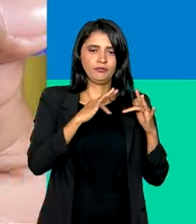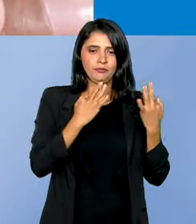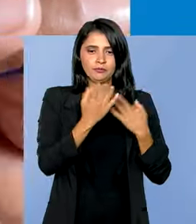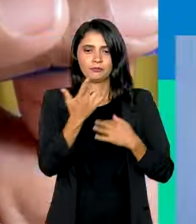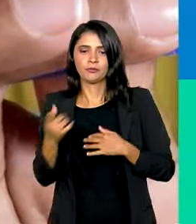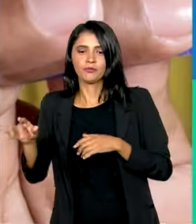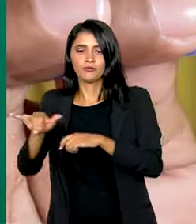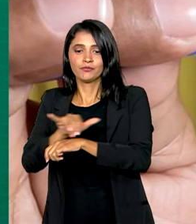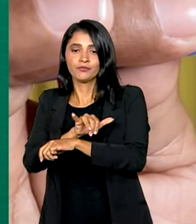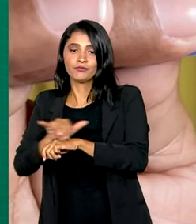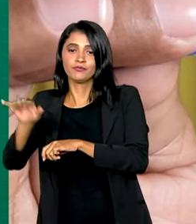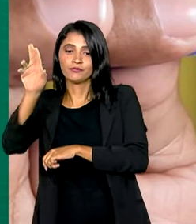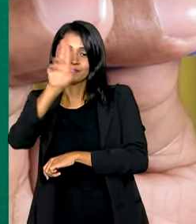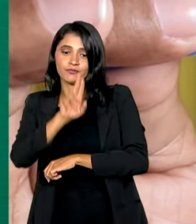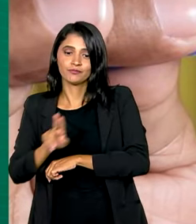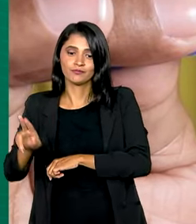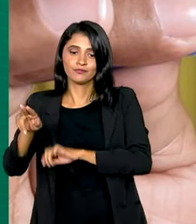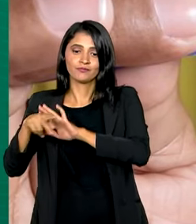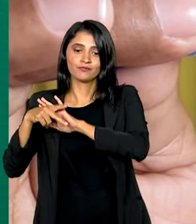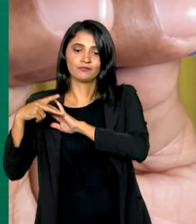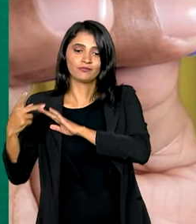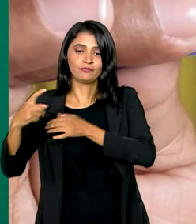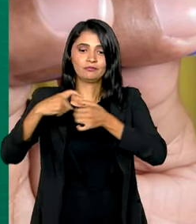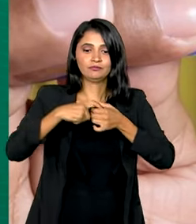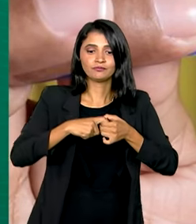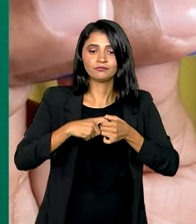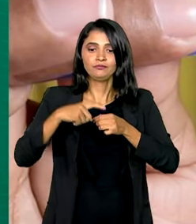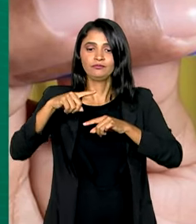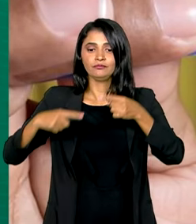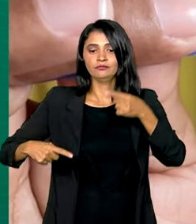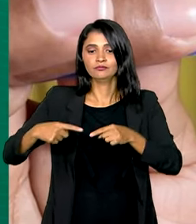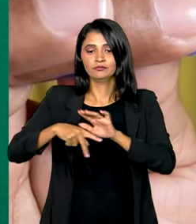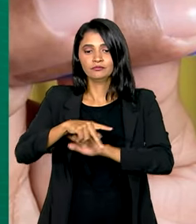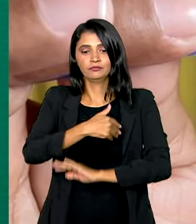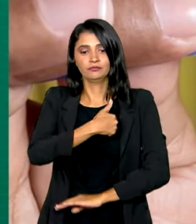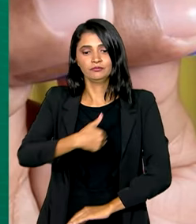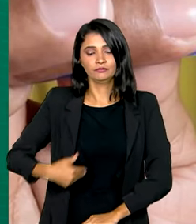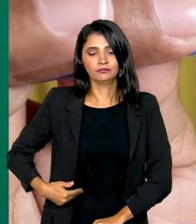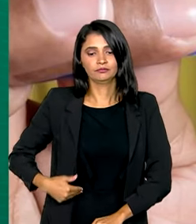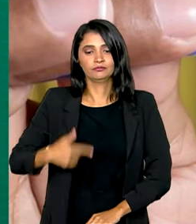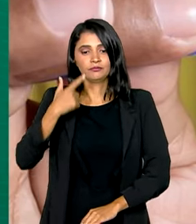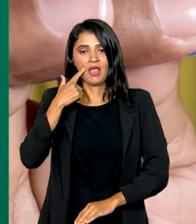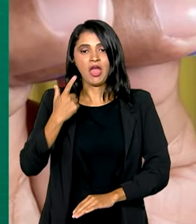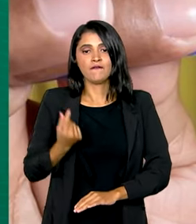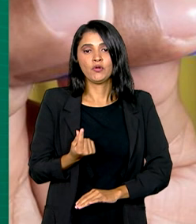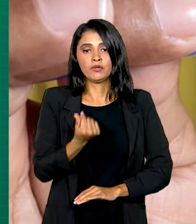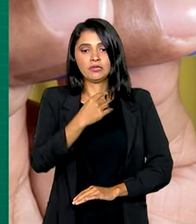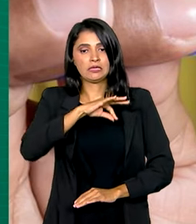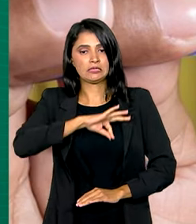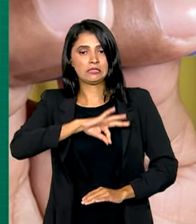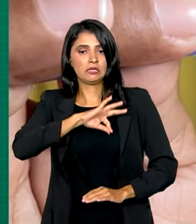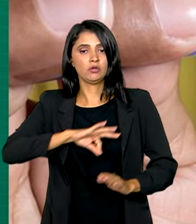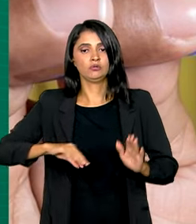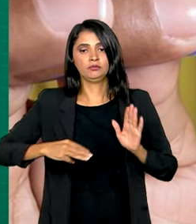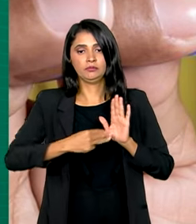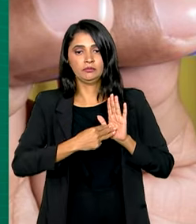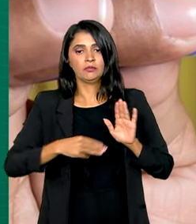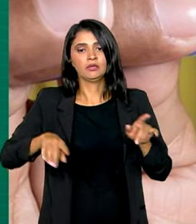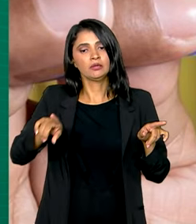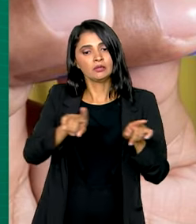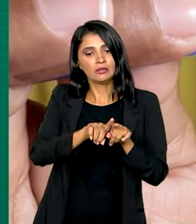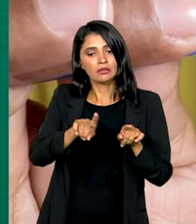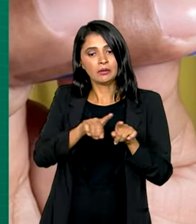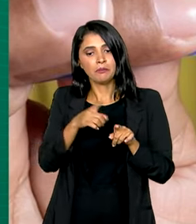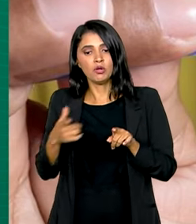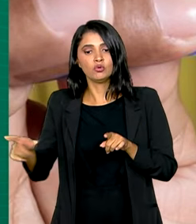Outras medidas adotadas vieram da retomada de políticas públicas, desde a valorização do salário mínimo, passando